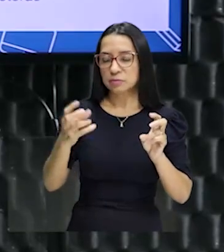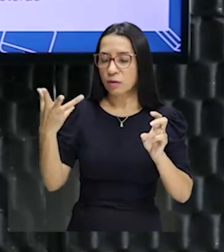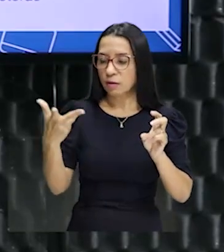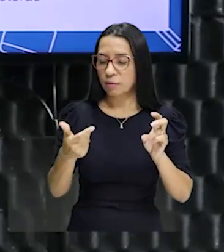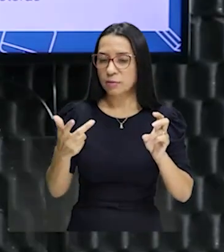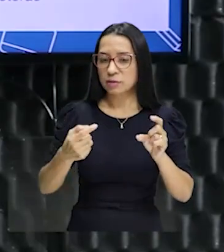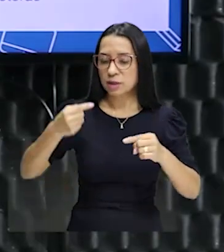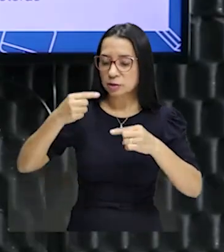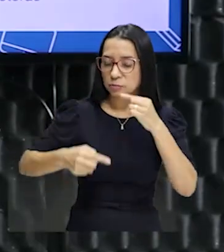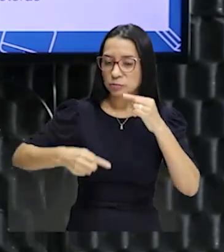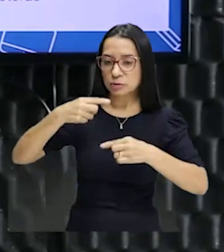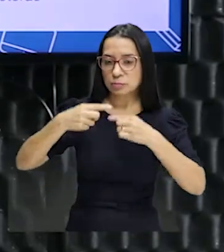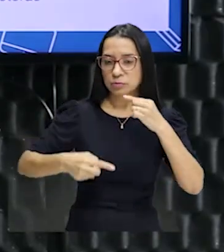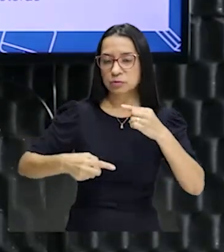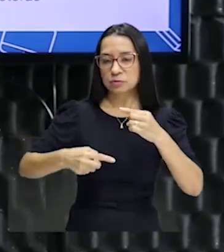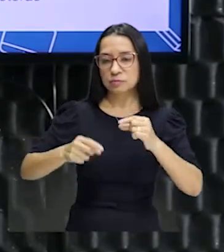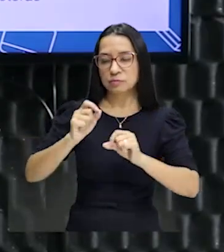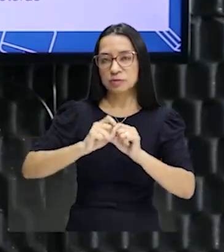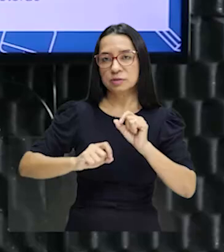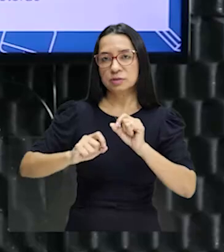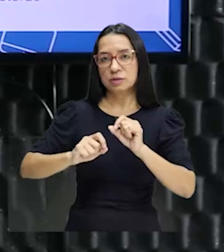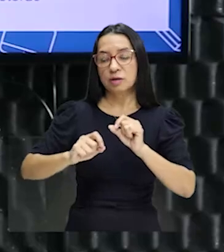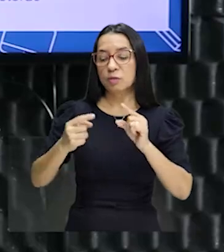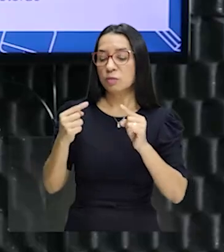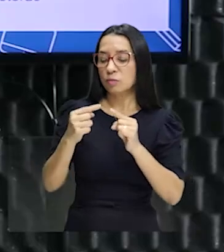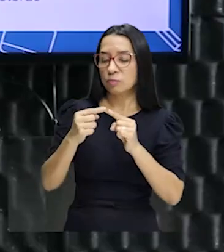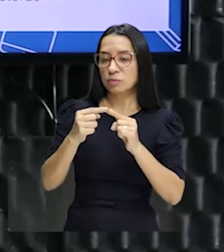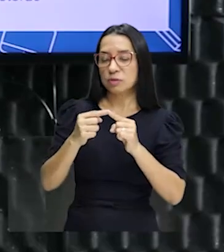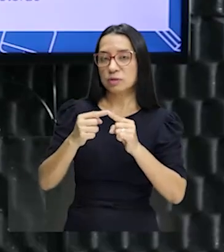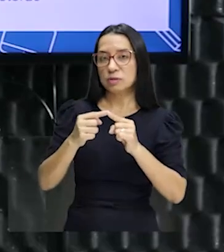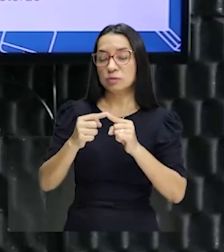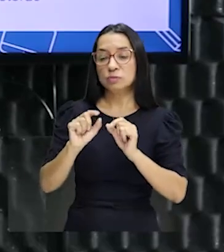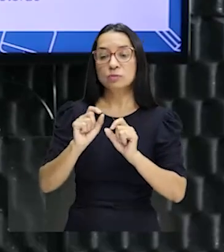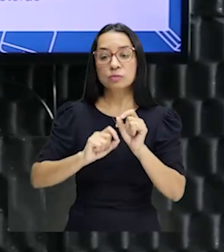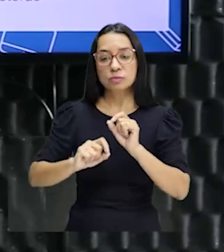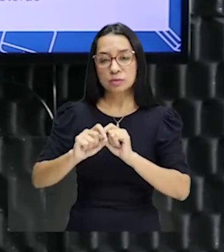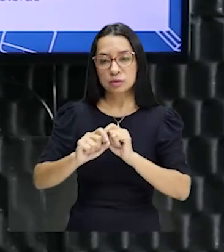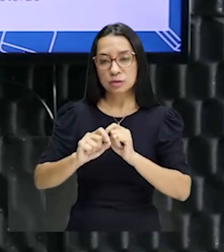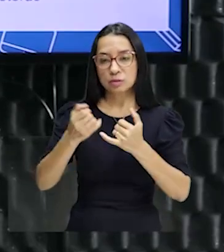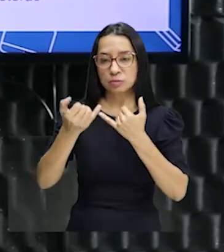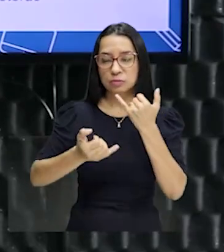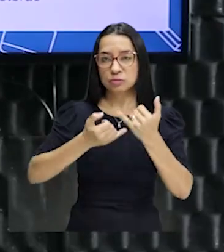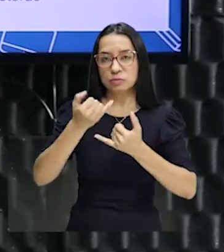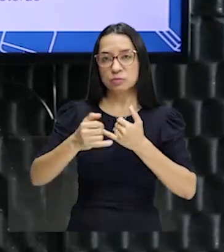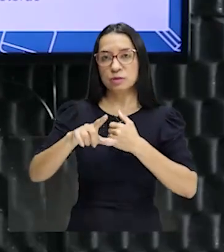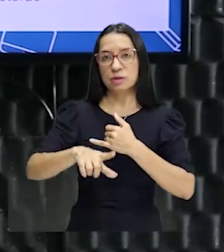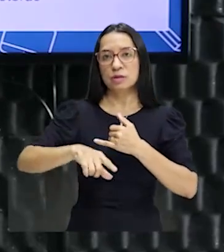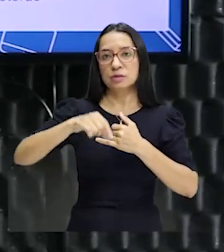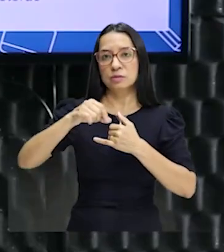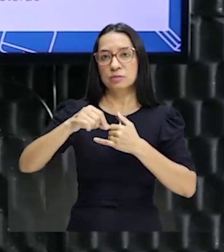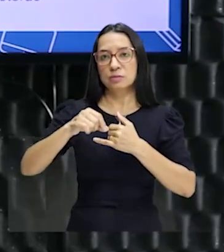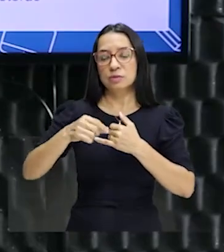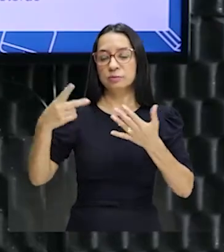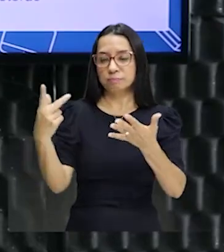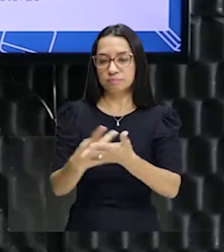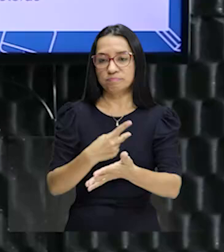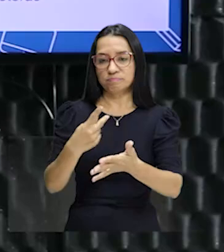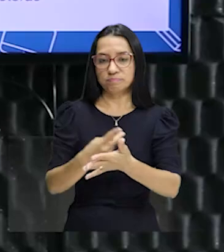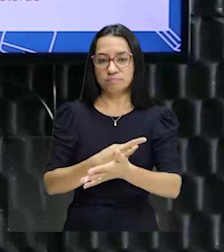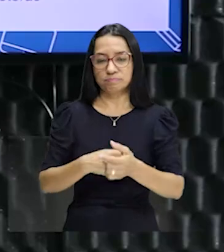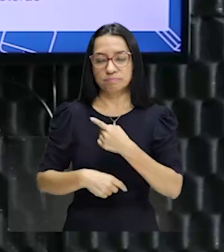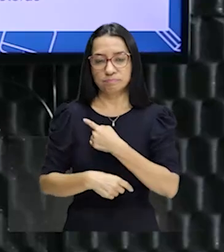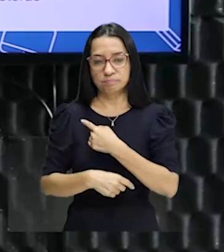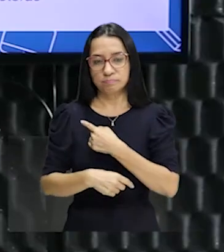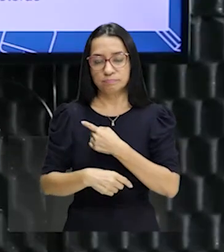em algo que estiver relacionado a jogo, essa opção estará incorreta, certo? O jogo gera